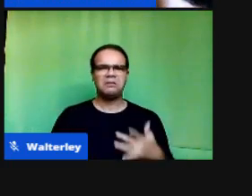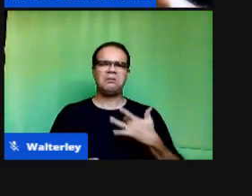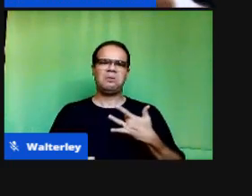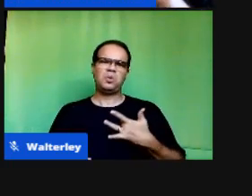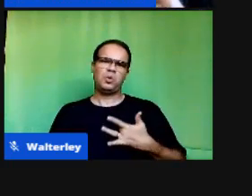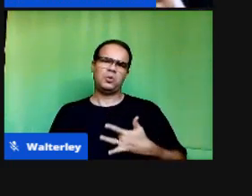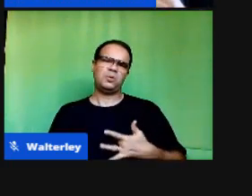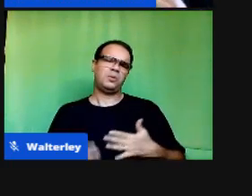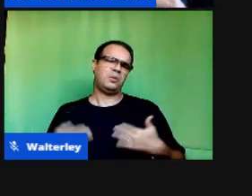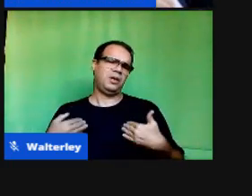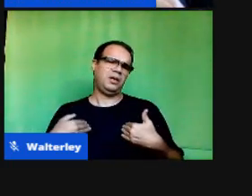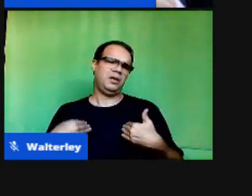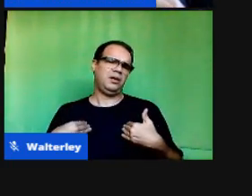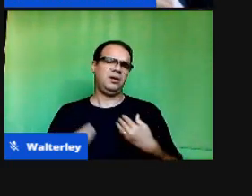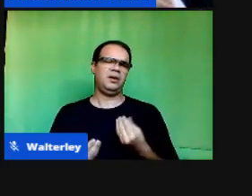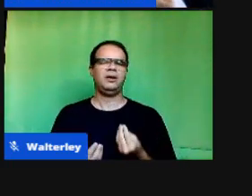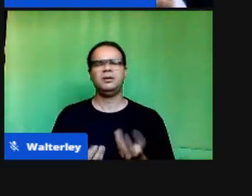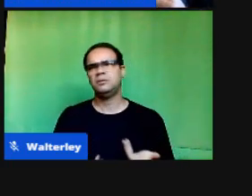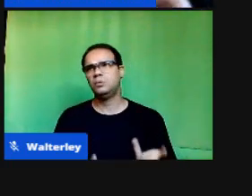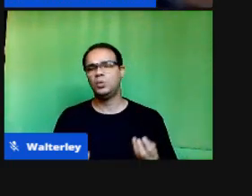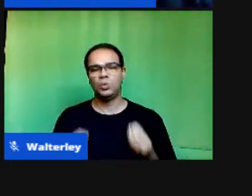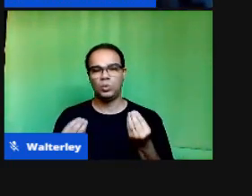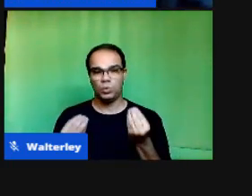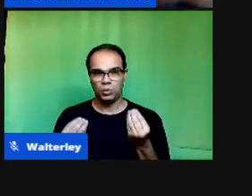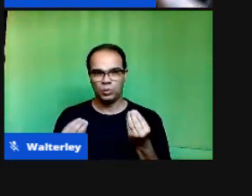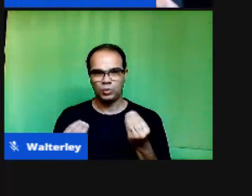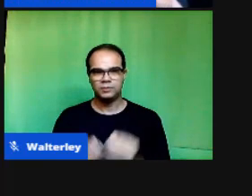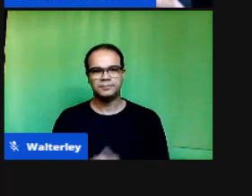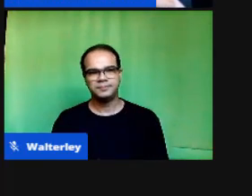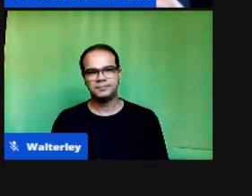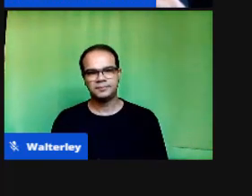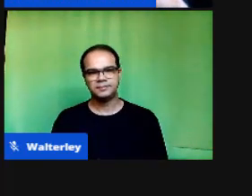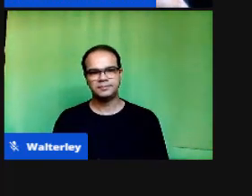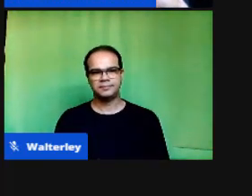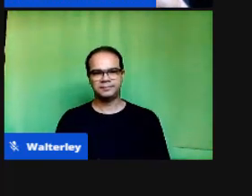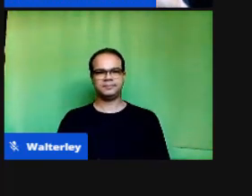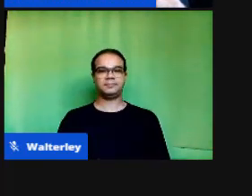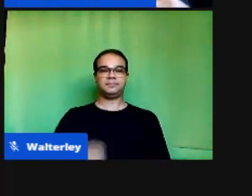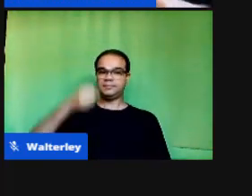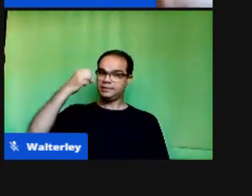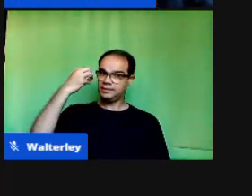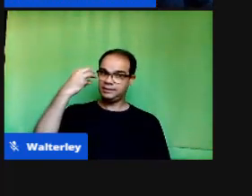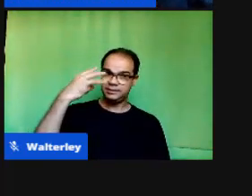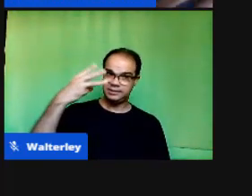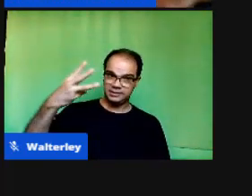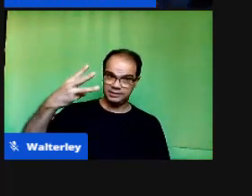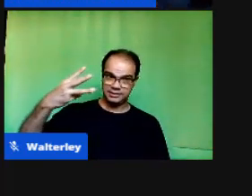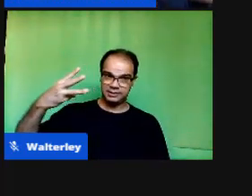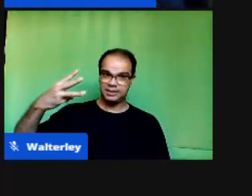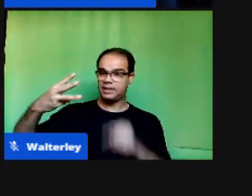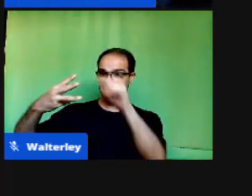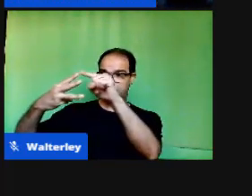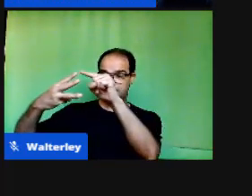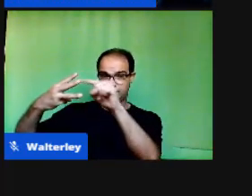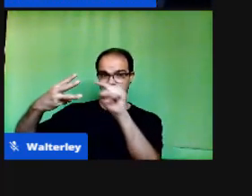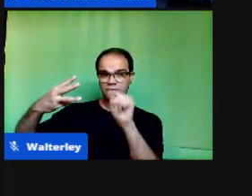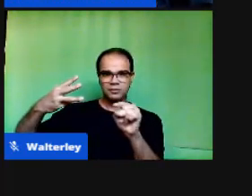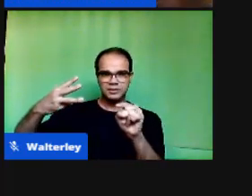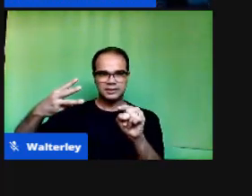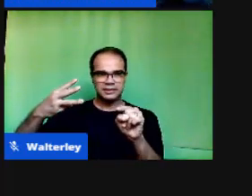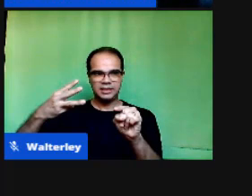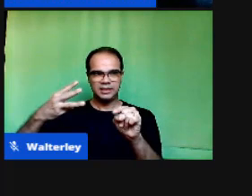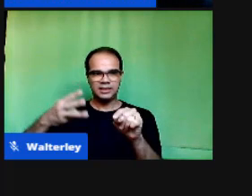é que você está dando desculpas, tá? Você não se propôs a resolver. Né? Algo que aconteceu, você não resolveu e você